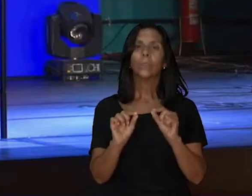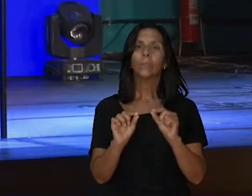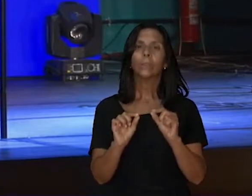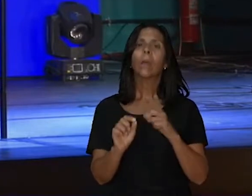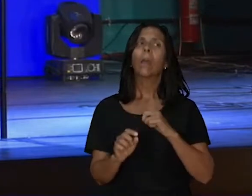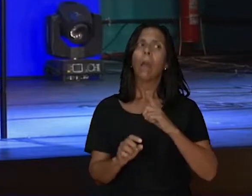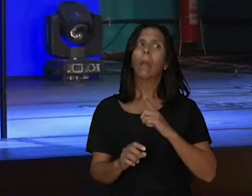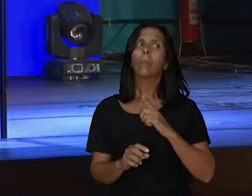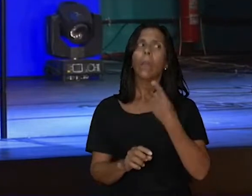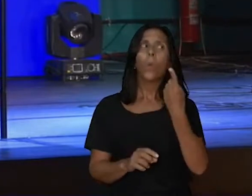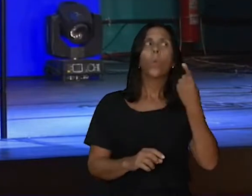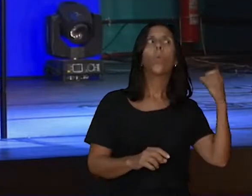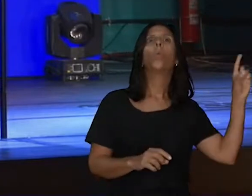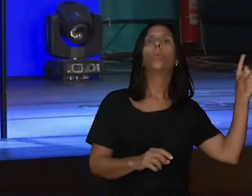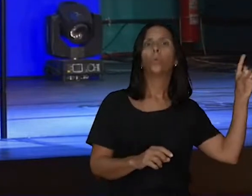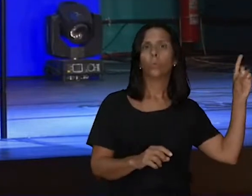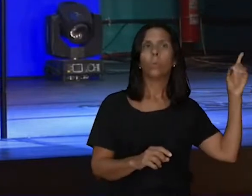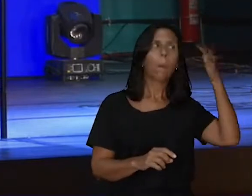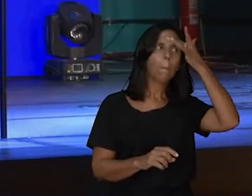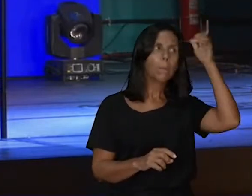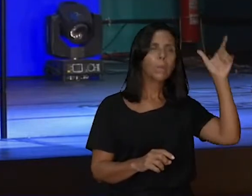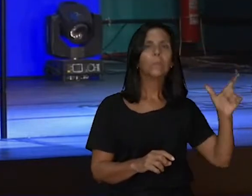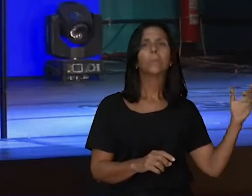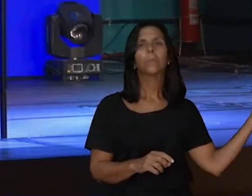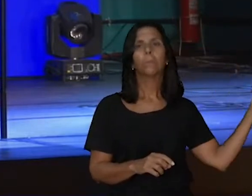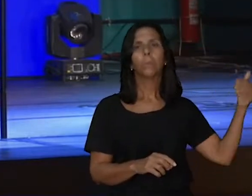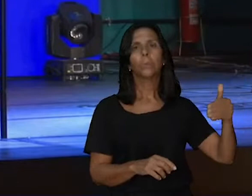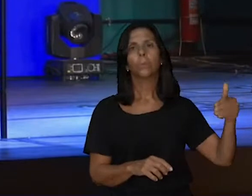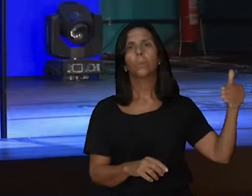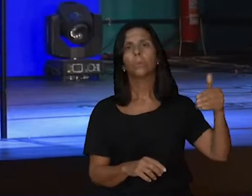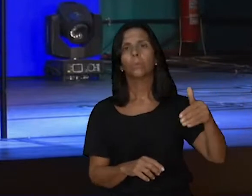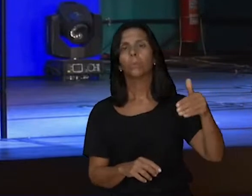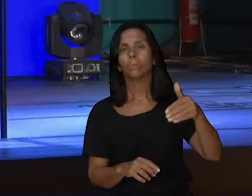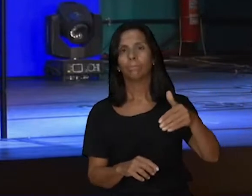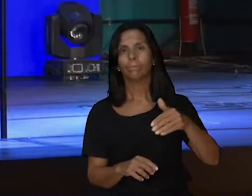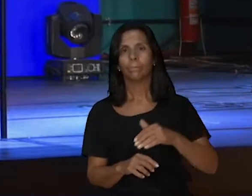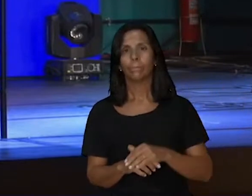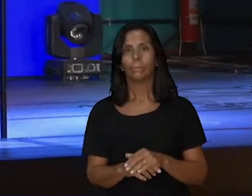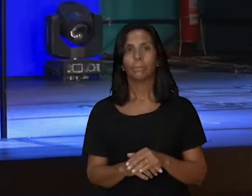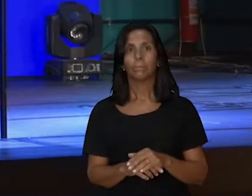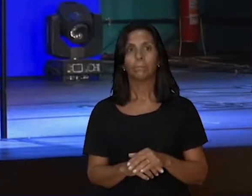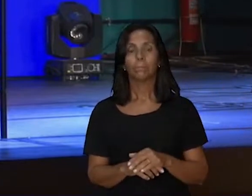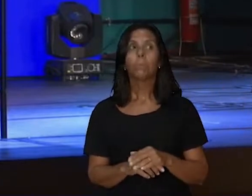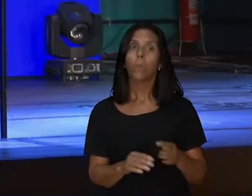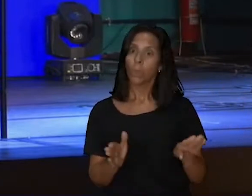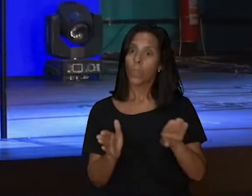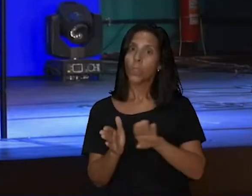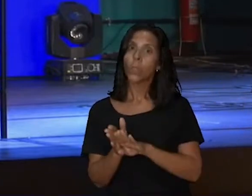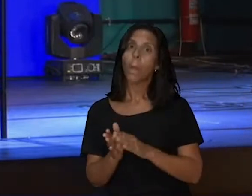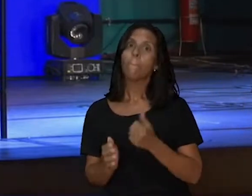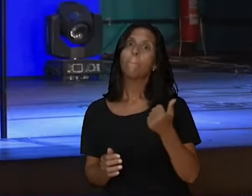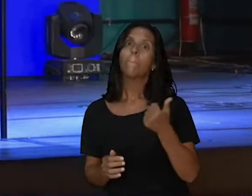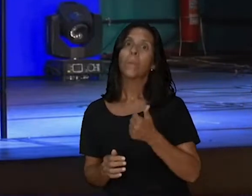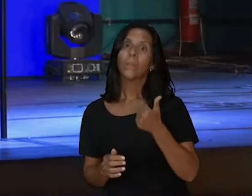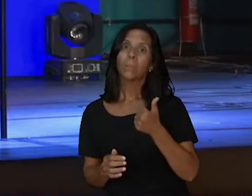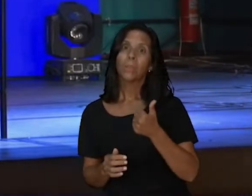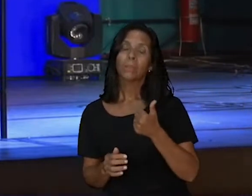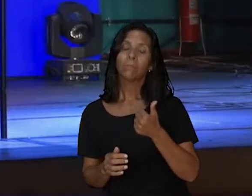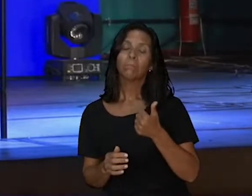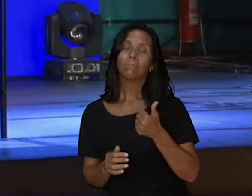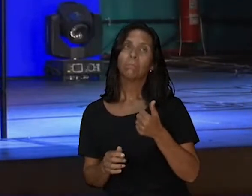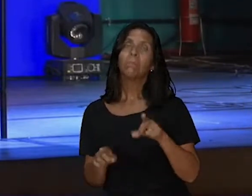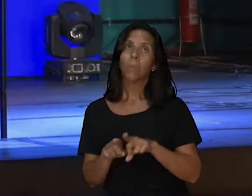que os últimos. Há últimos que serão primeiros e há últimos que serão últimos